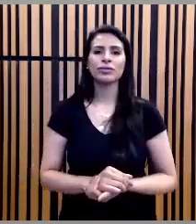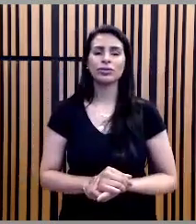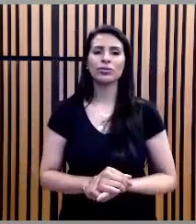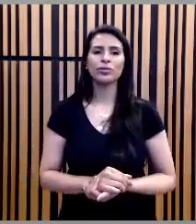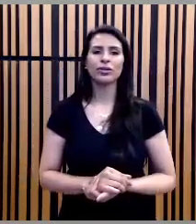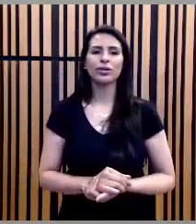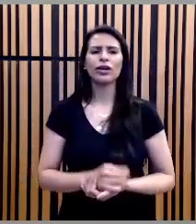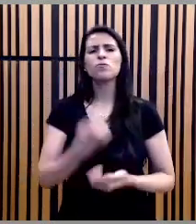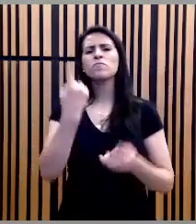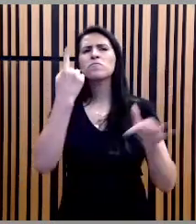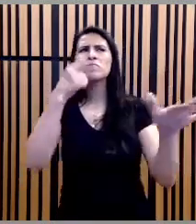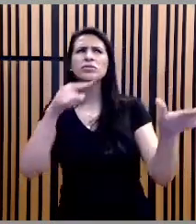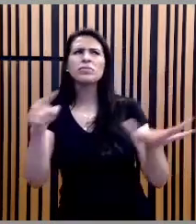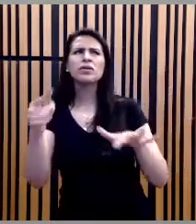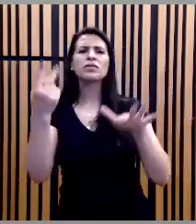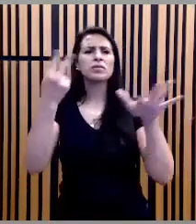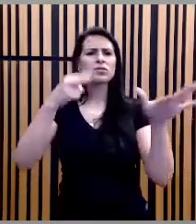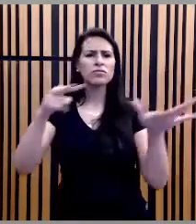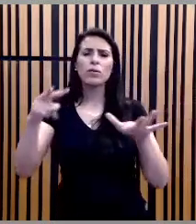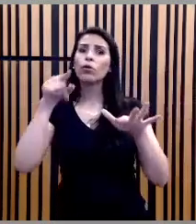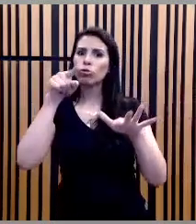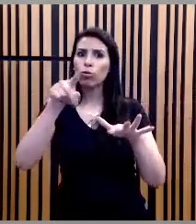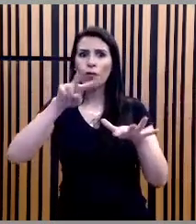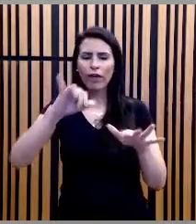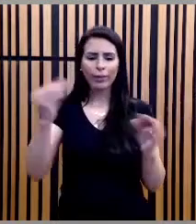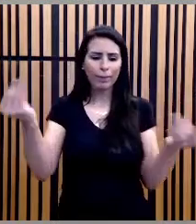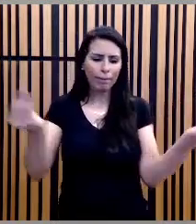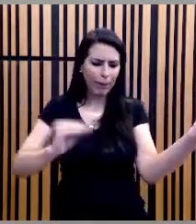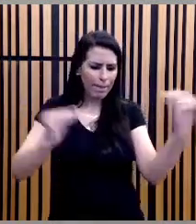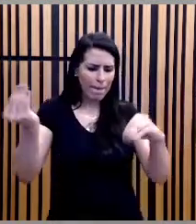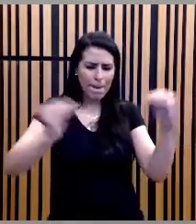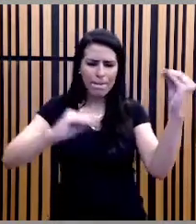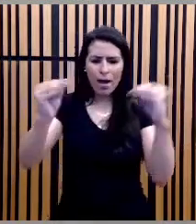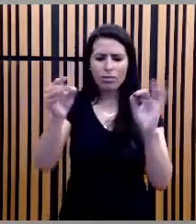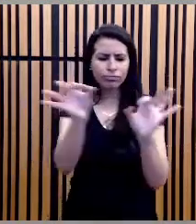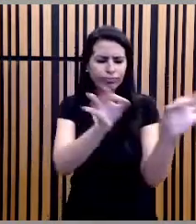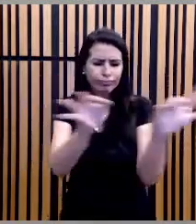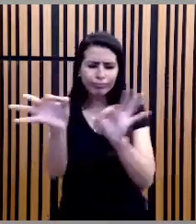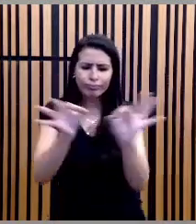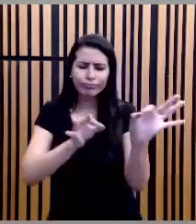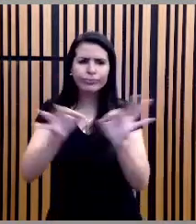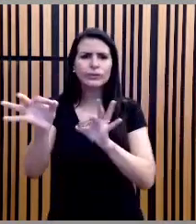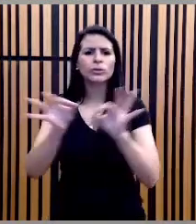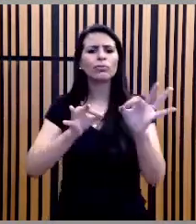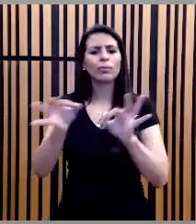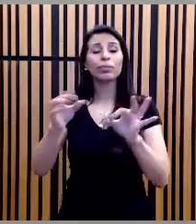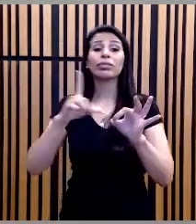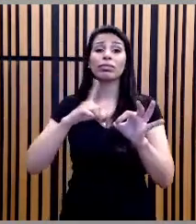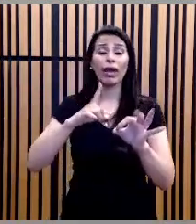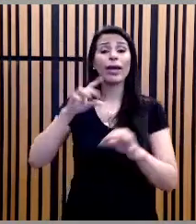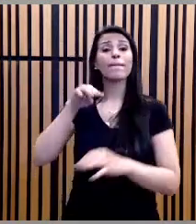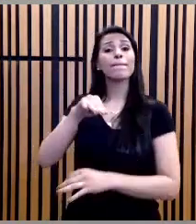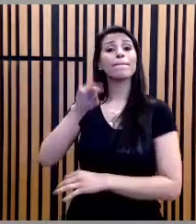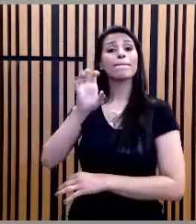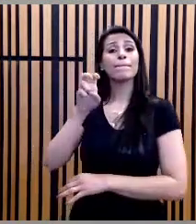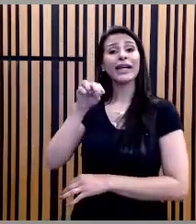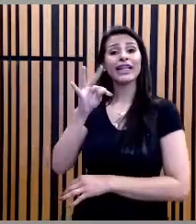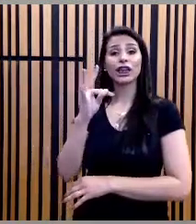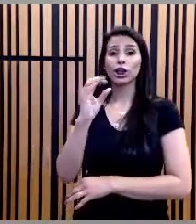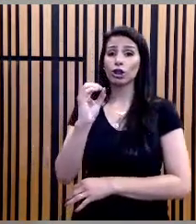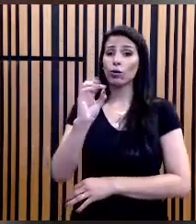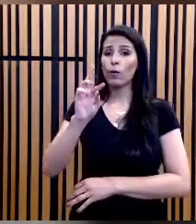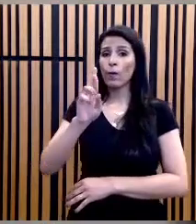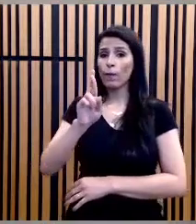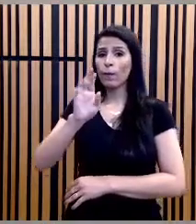semana, 2 semanas, tu vai desenvolver essa ideia, tu vai modelar ela, tu vai ter mentores, que são pessoas que vão te ajudar a pensar nessa